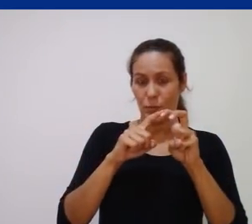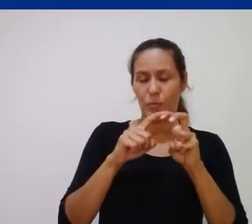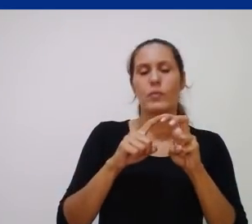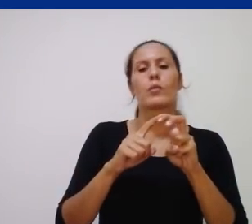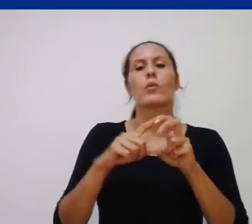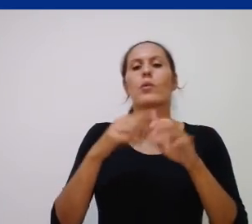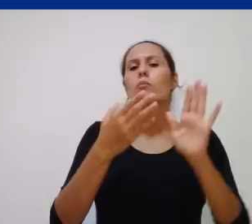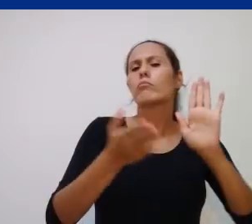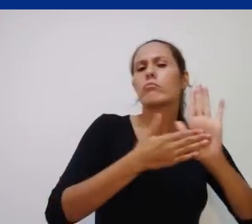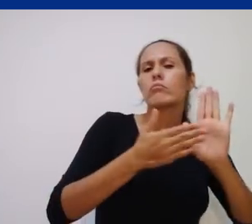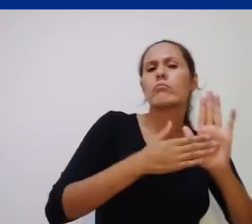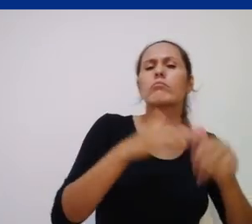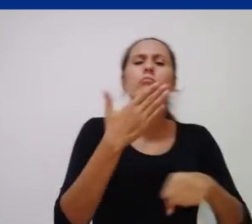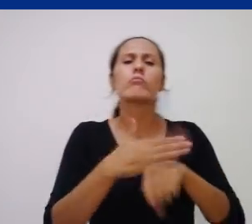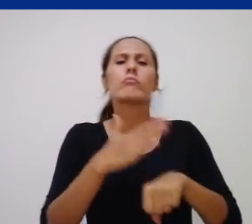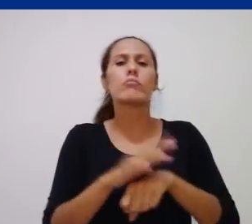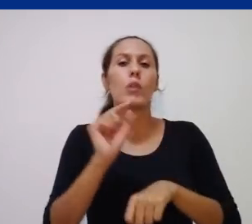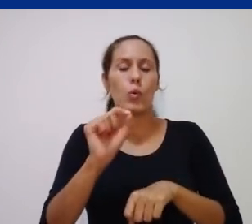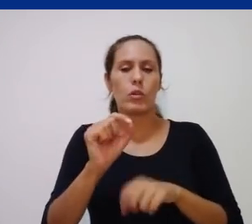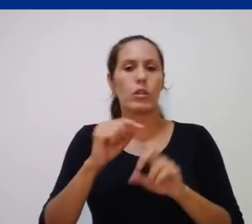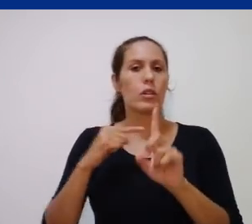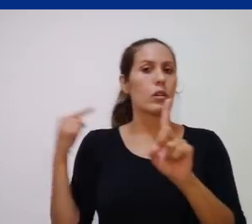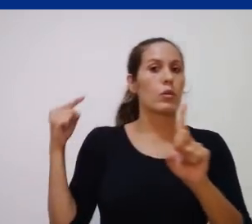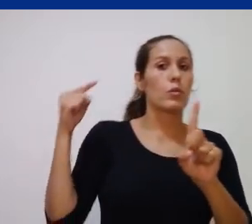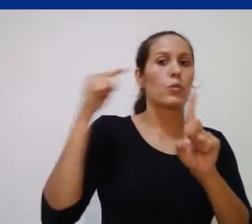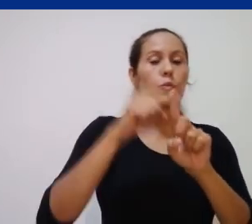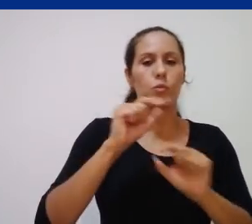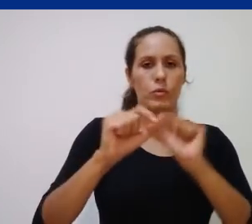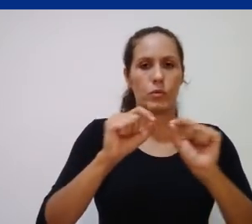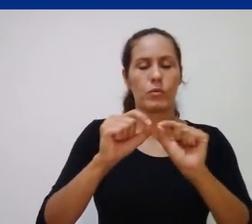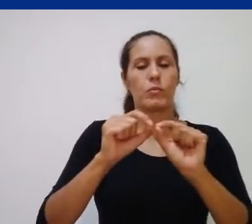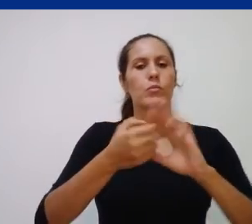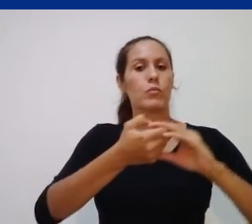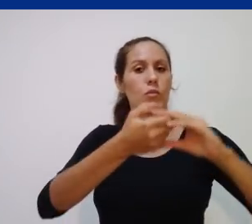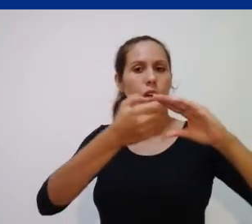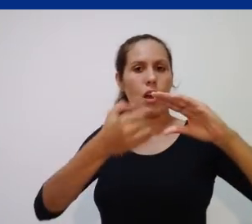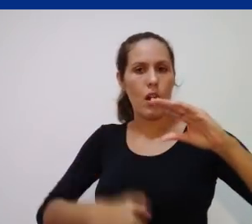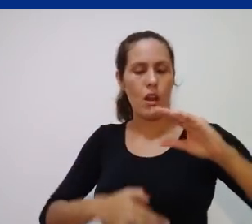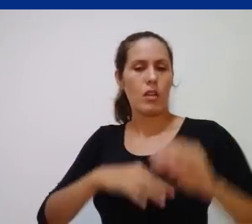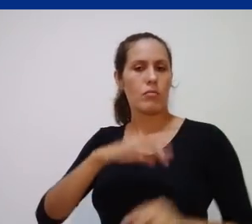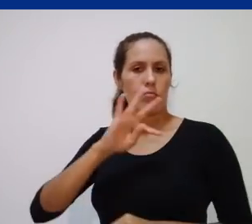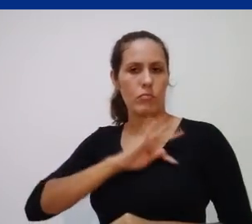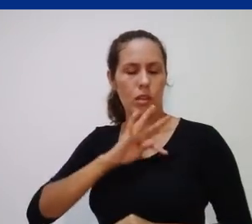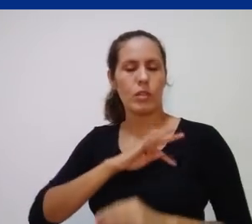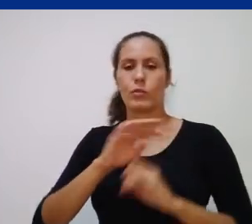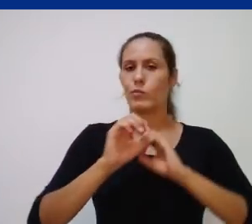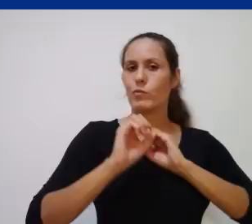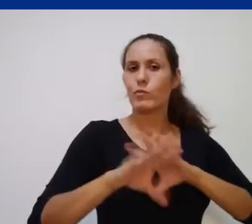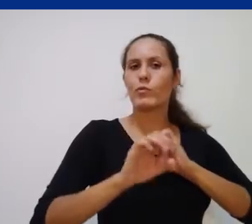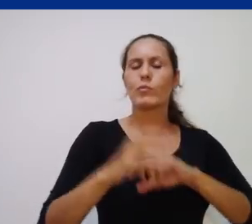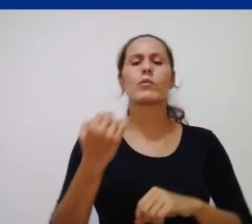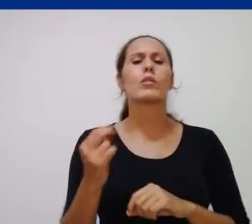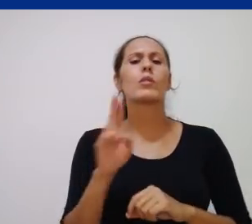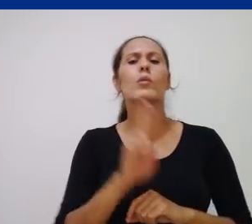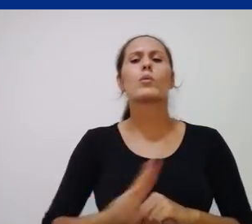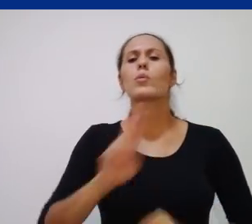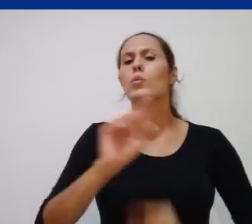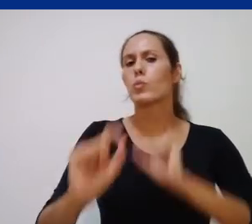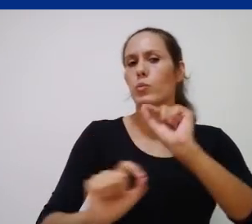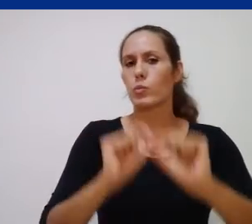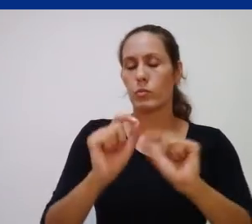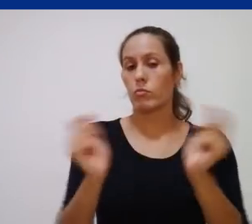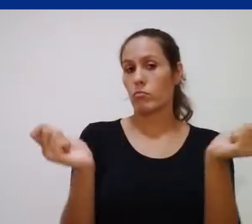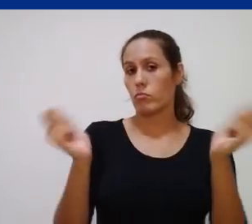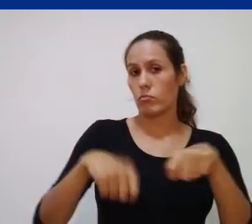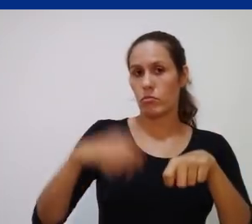de caráter social, educacional, técnico, entre outros. É utilizada para possibilitar aos